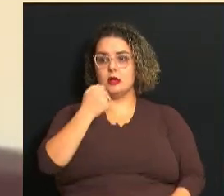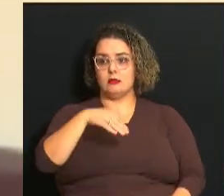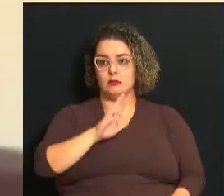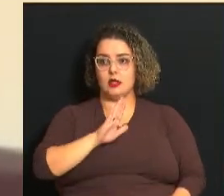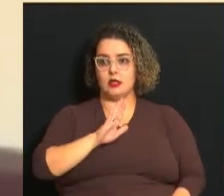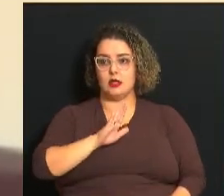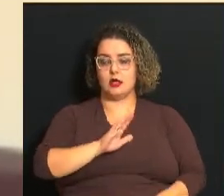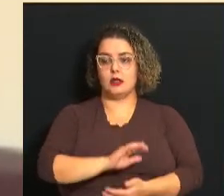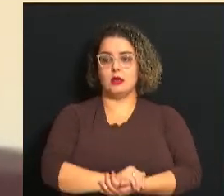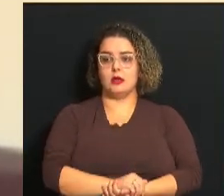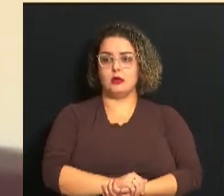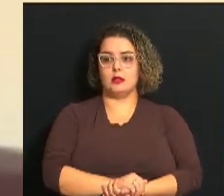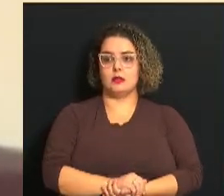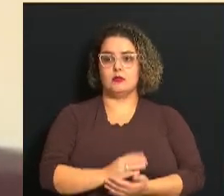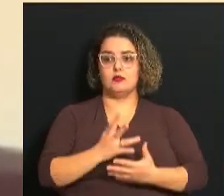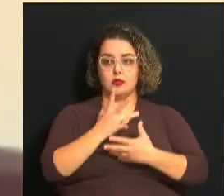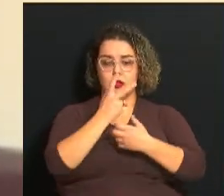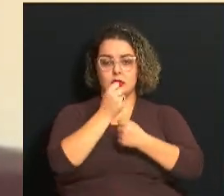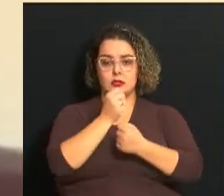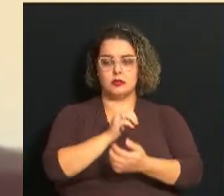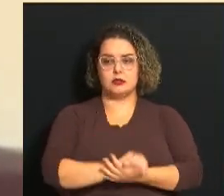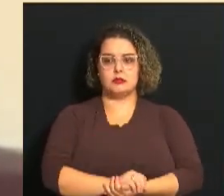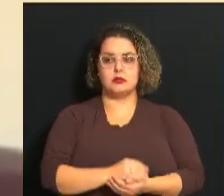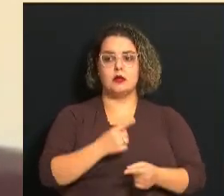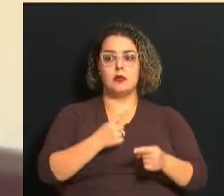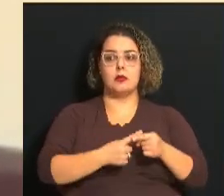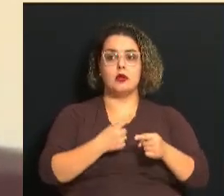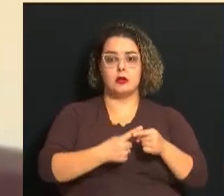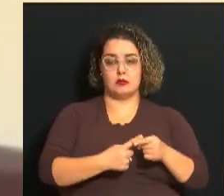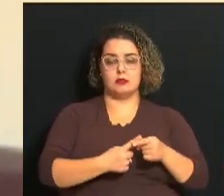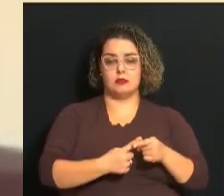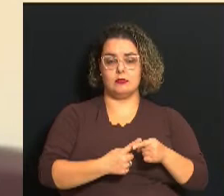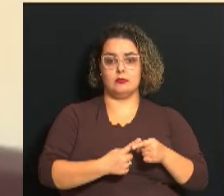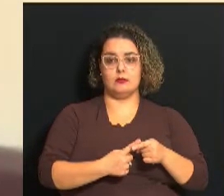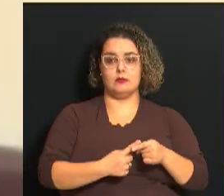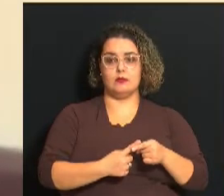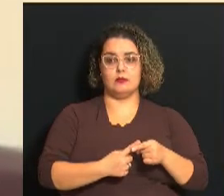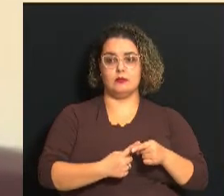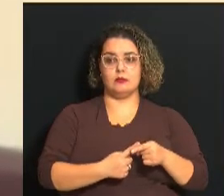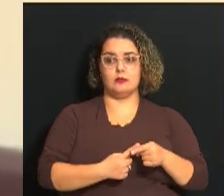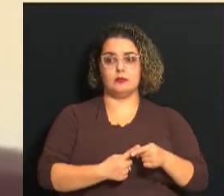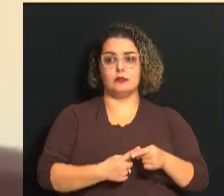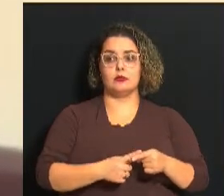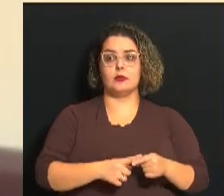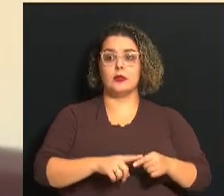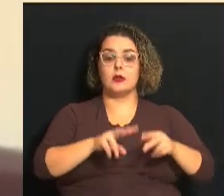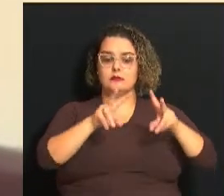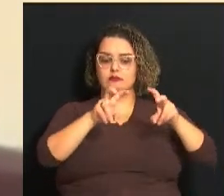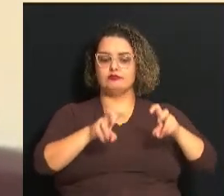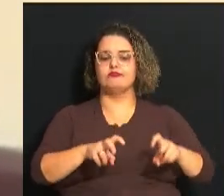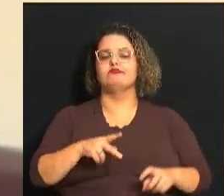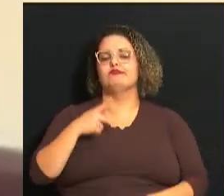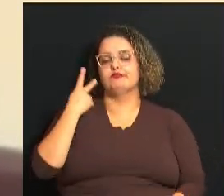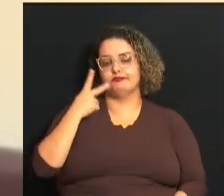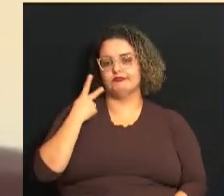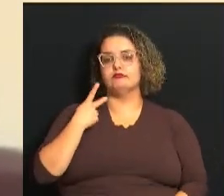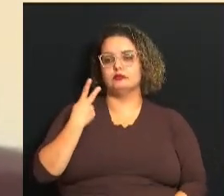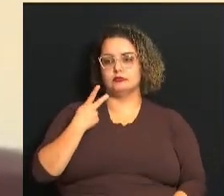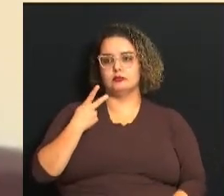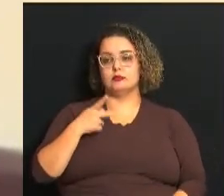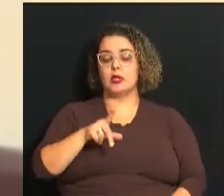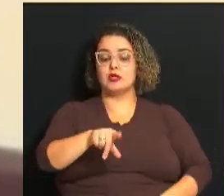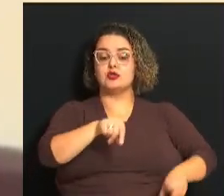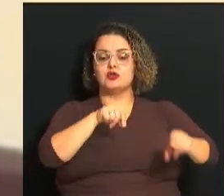muito fortes porque justamente pela questão política né Eu acho que é